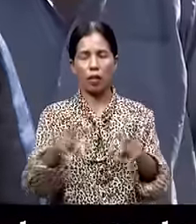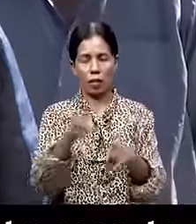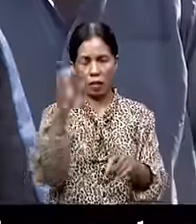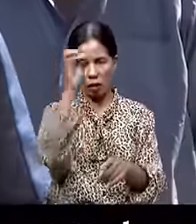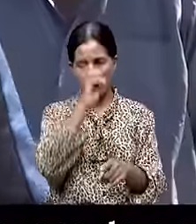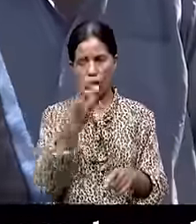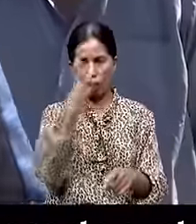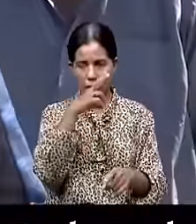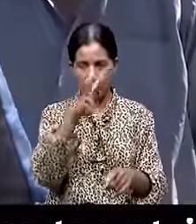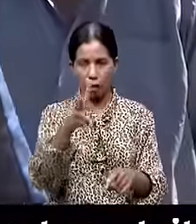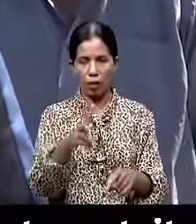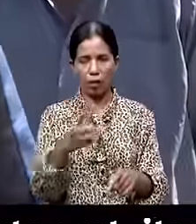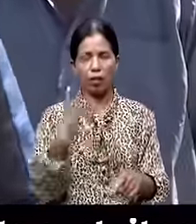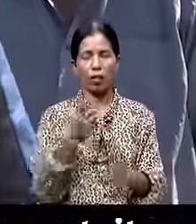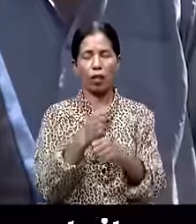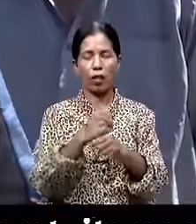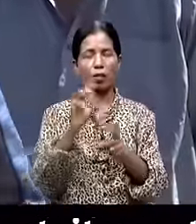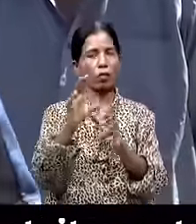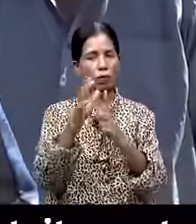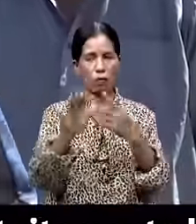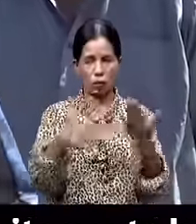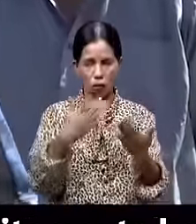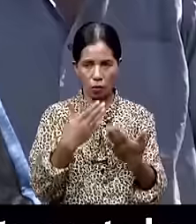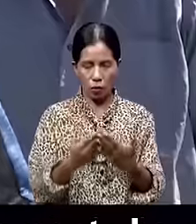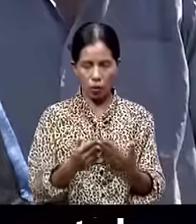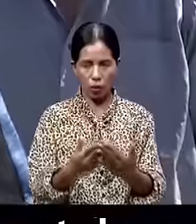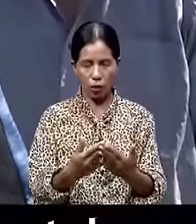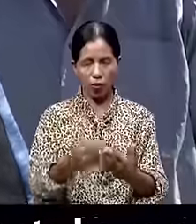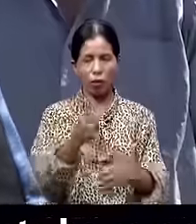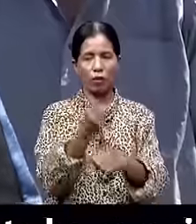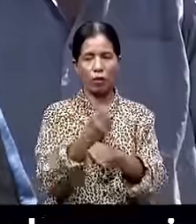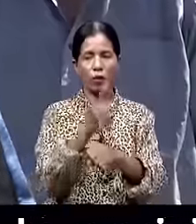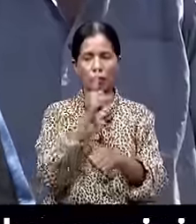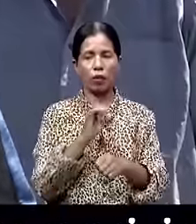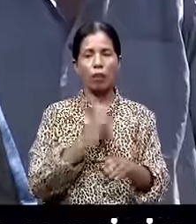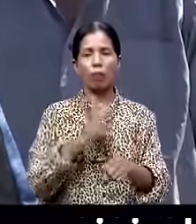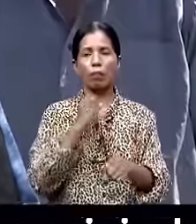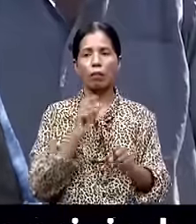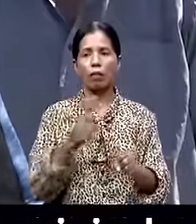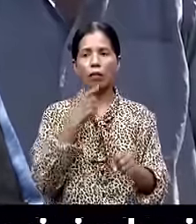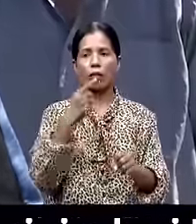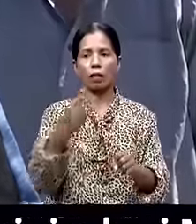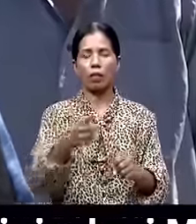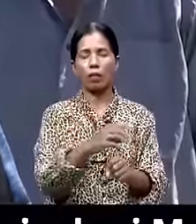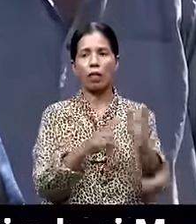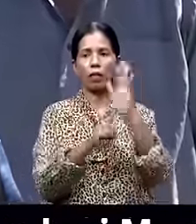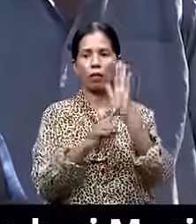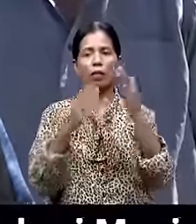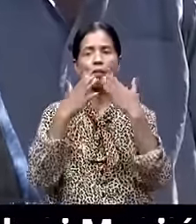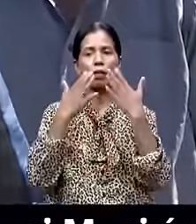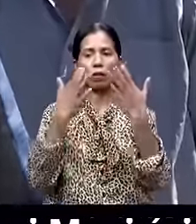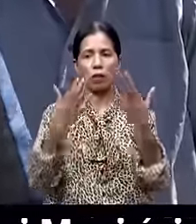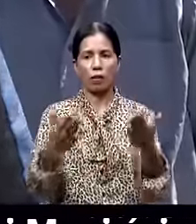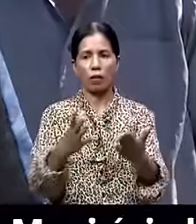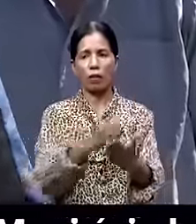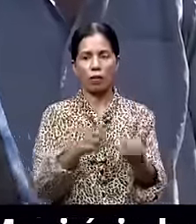kata ita halo na kultura bot ser ne hotu no marmer mian ida ne abela tete kata ka ida ne gesto de agradecimento e gesto